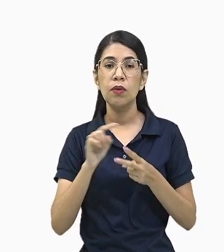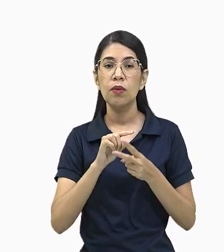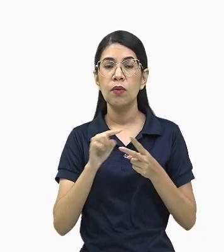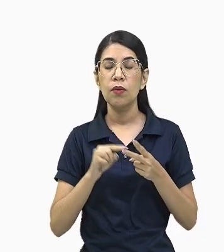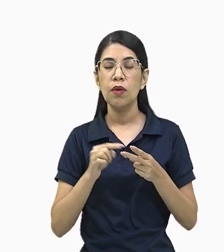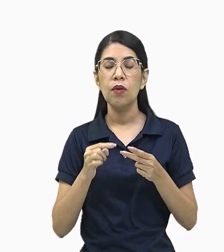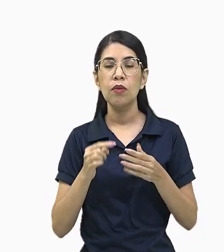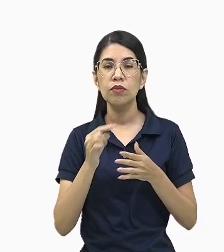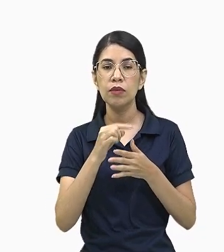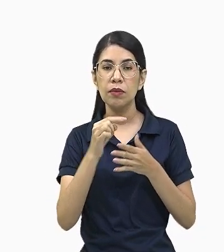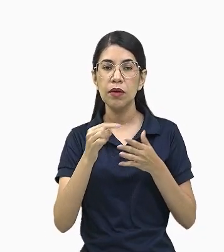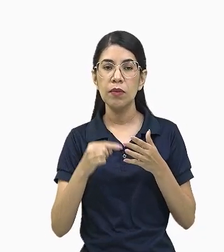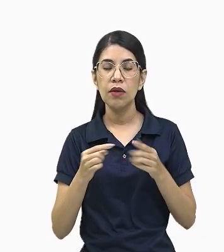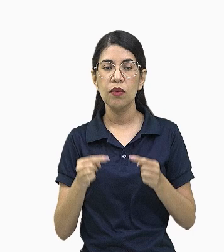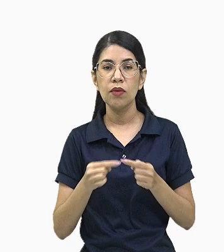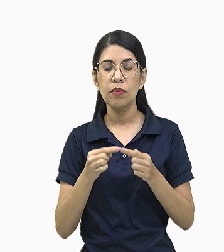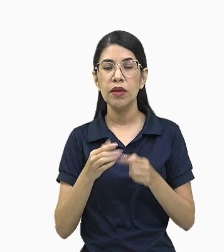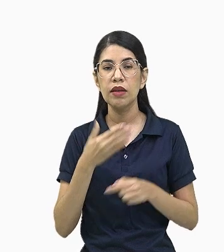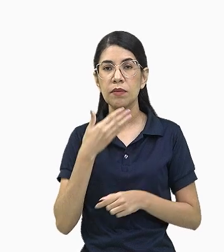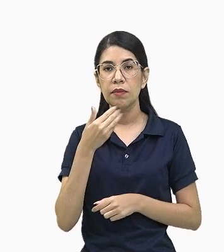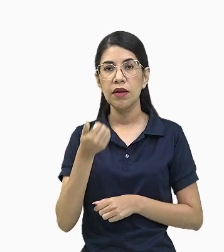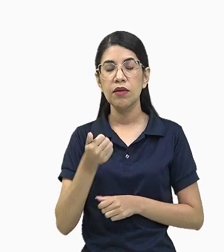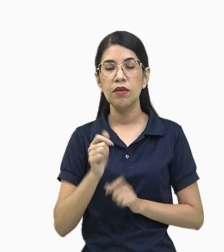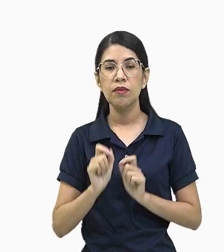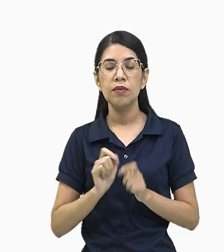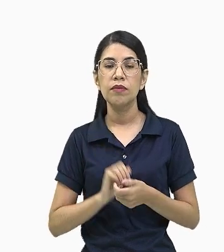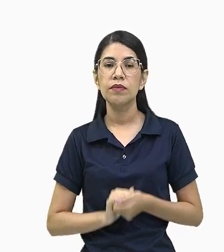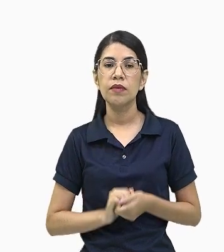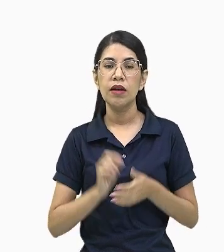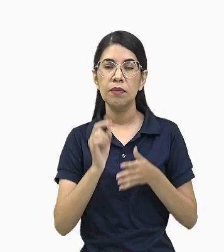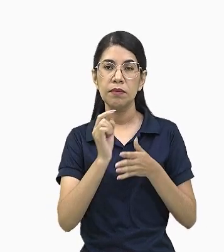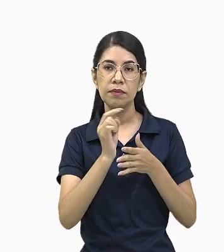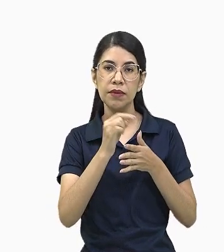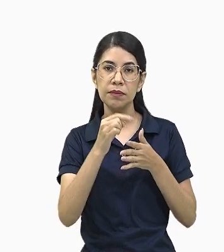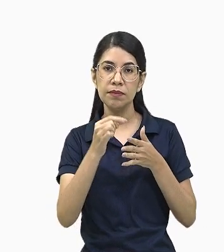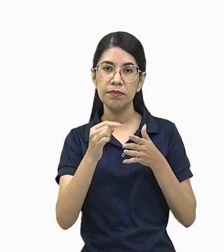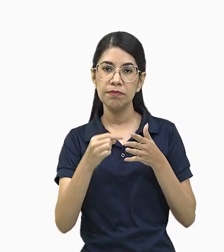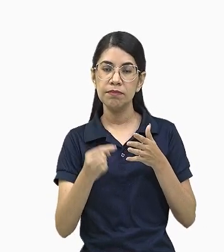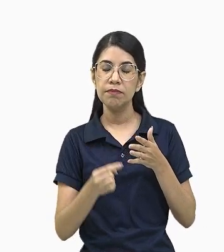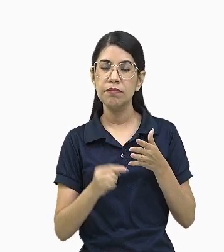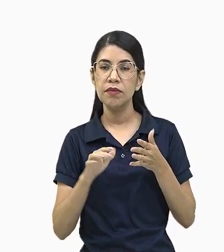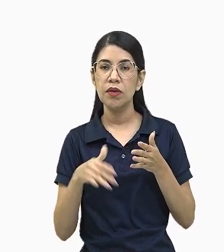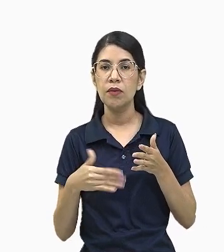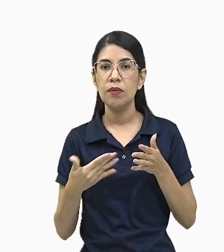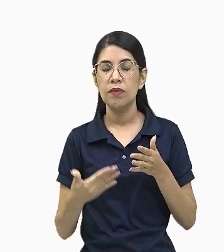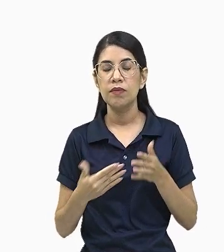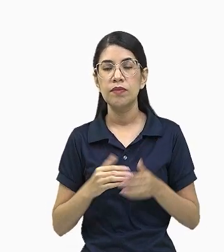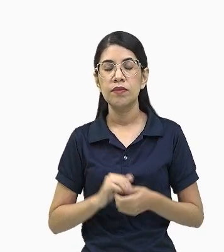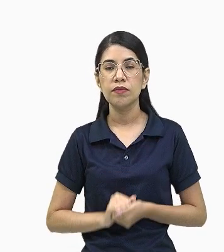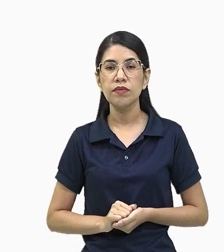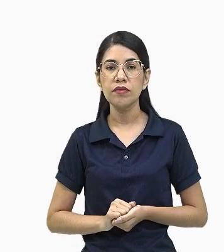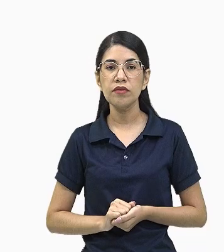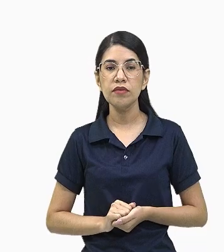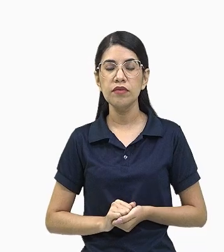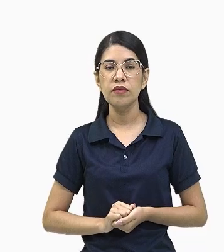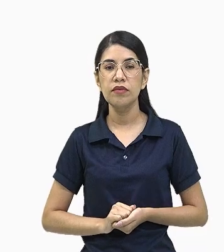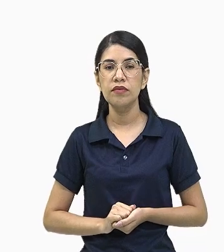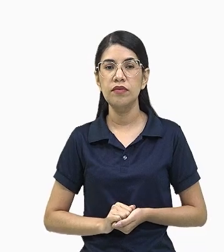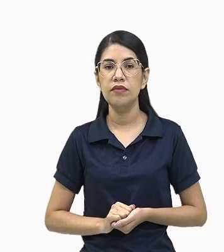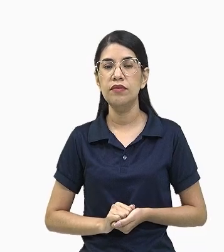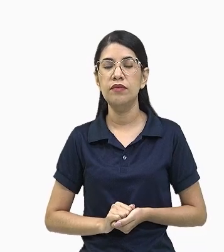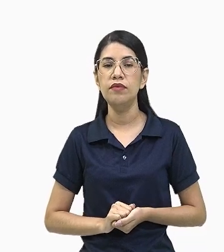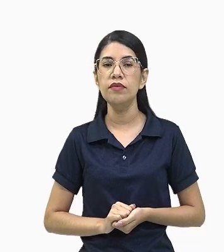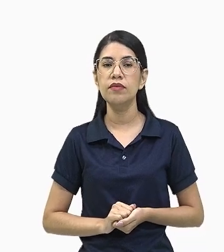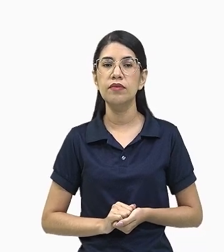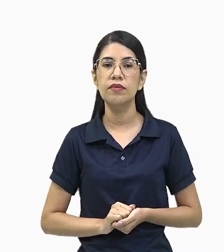completa aqui? Será que é o didn't went, doesn't go na letter B, na letter C didn't go ou